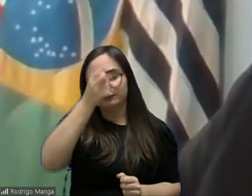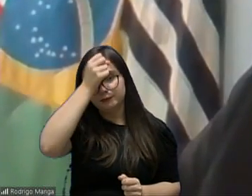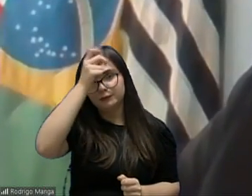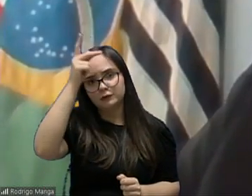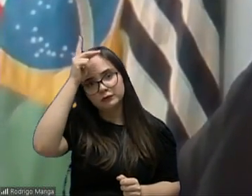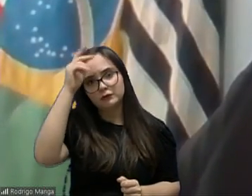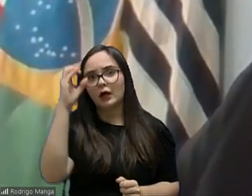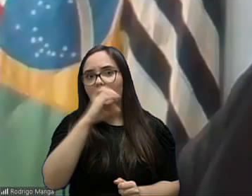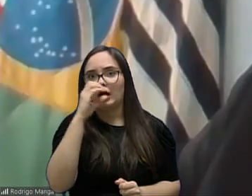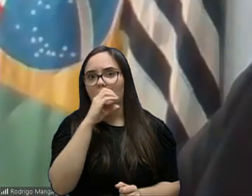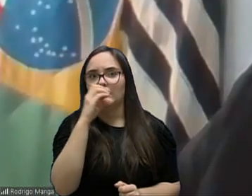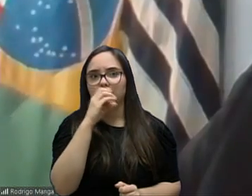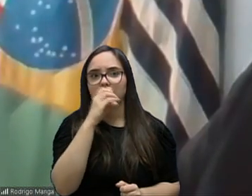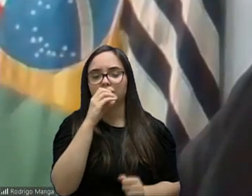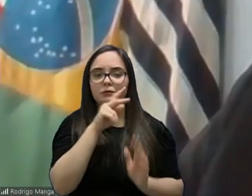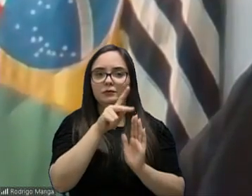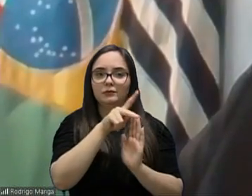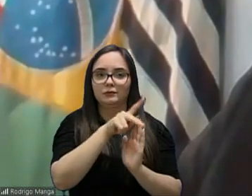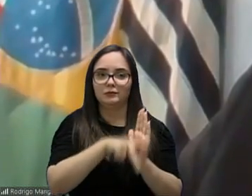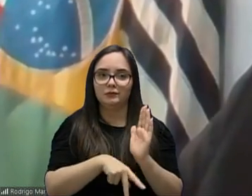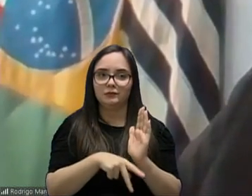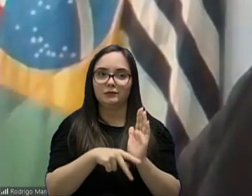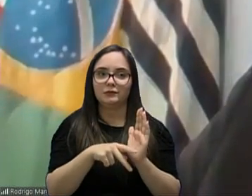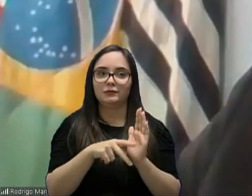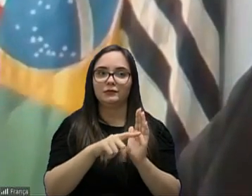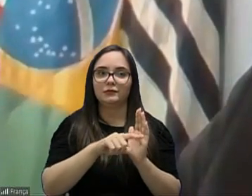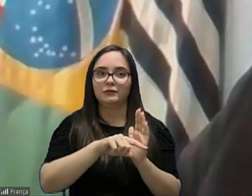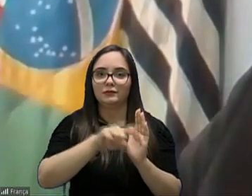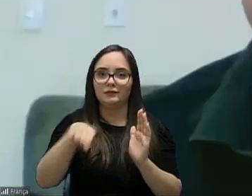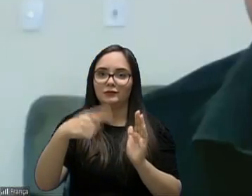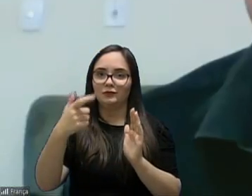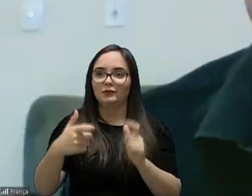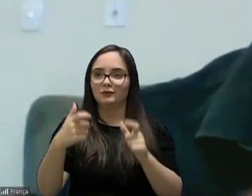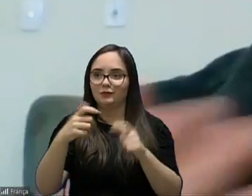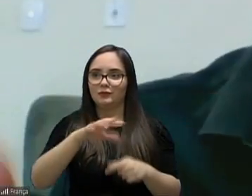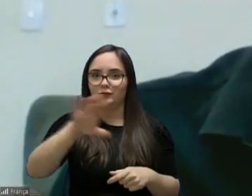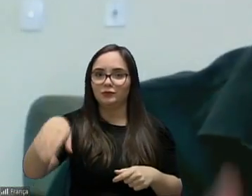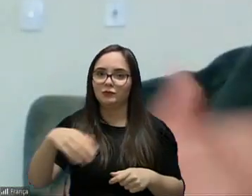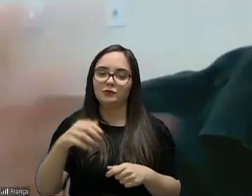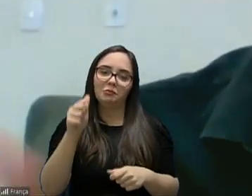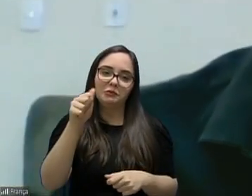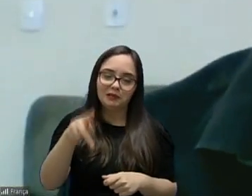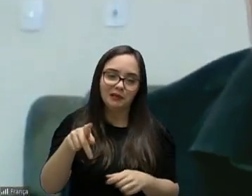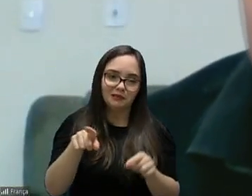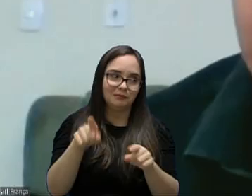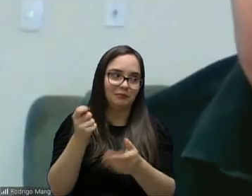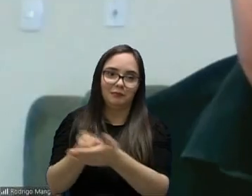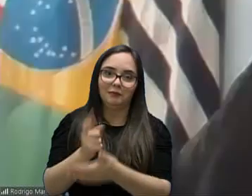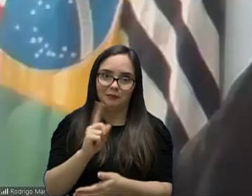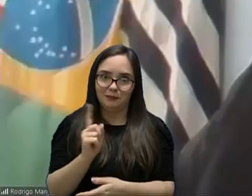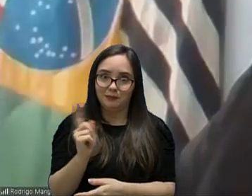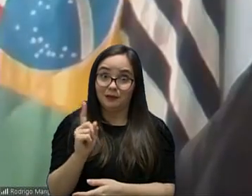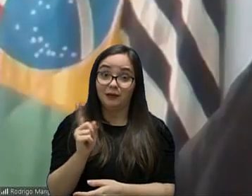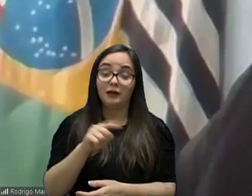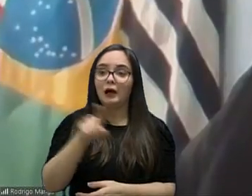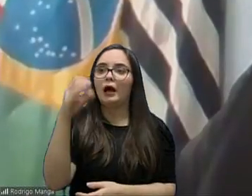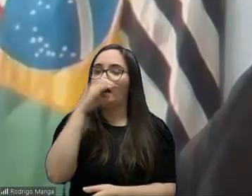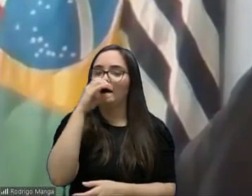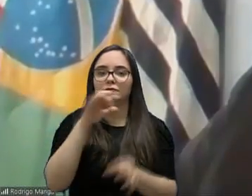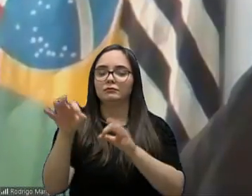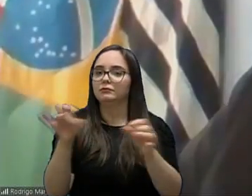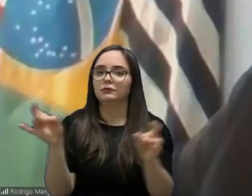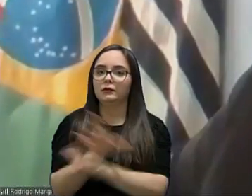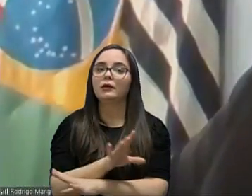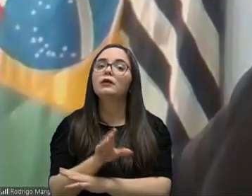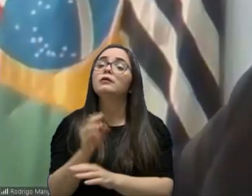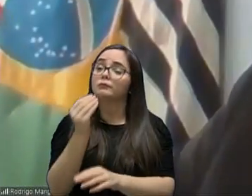para mandar esse projeto que onera os funcionários públicos e aposentados, inclusive, essa mesma agilidade para terminar o hospital